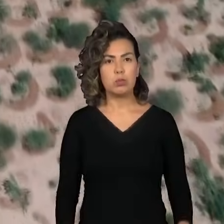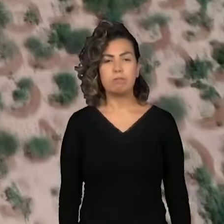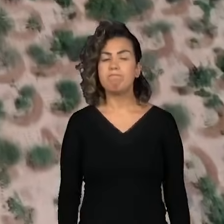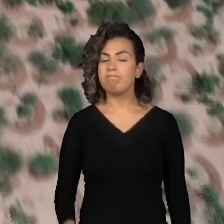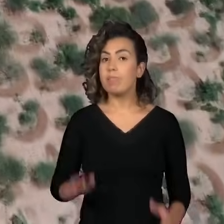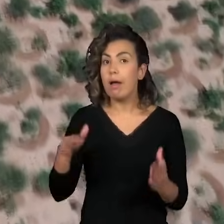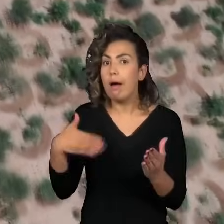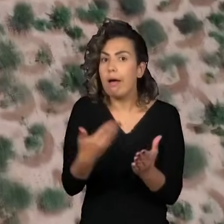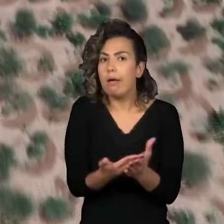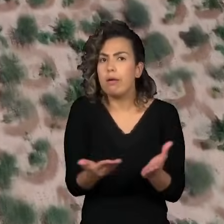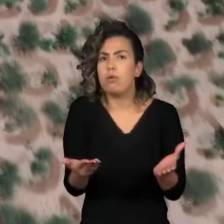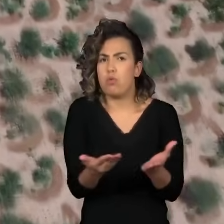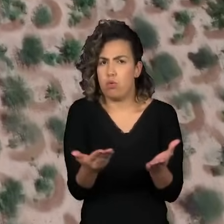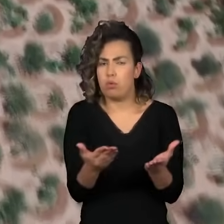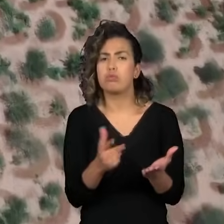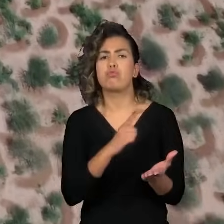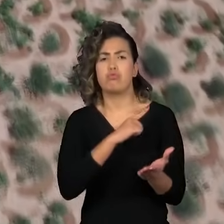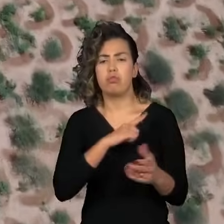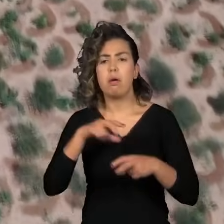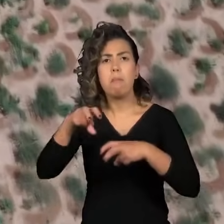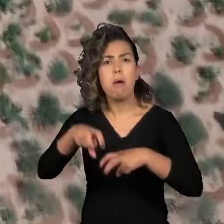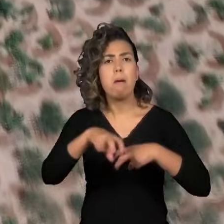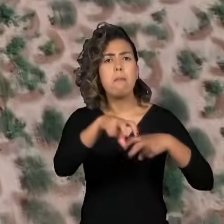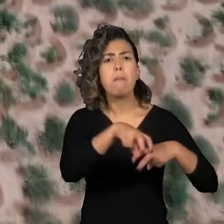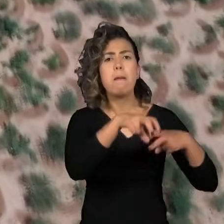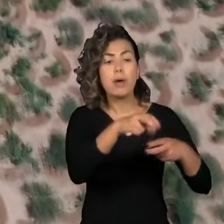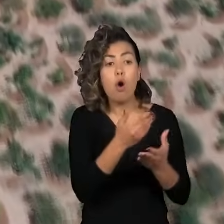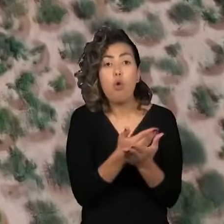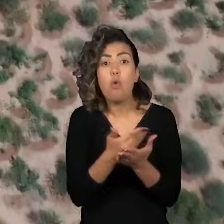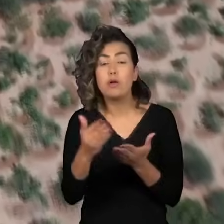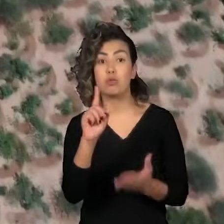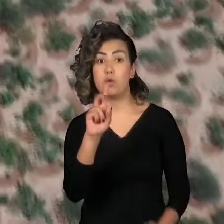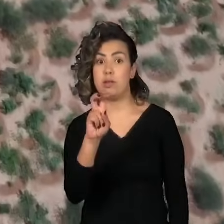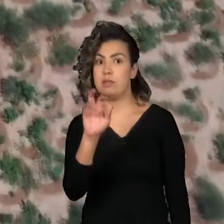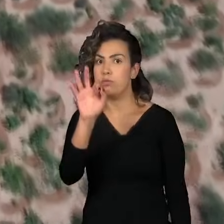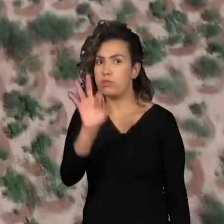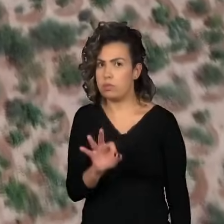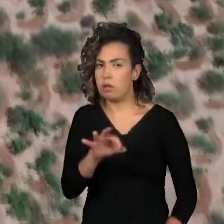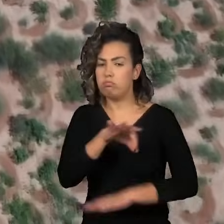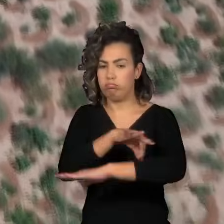Até agora, foram cultivados 15% das árvores.